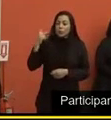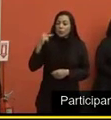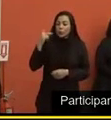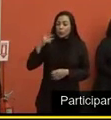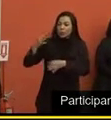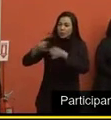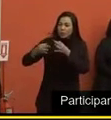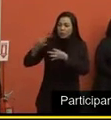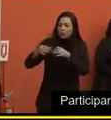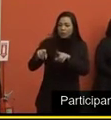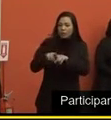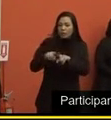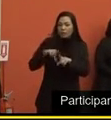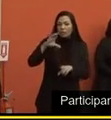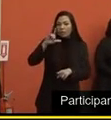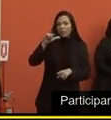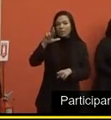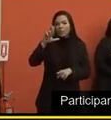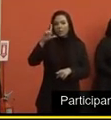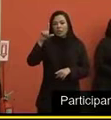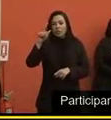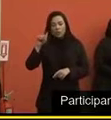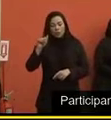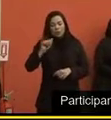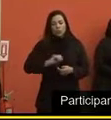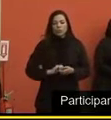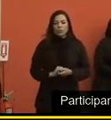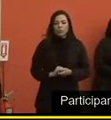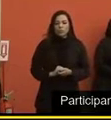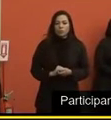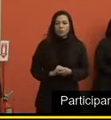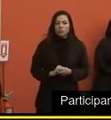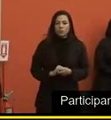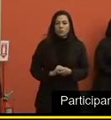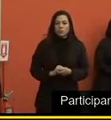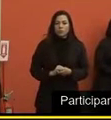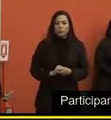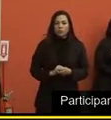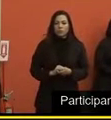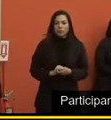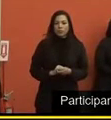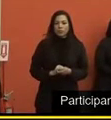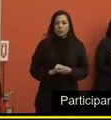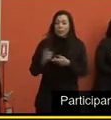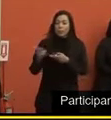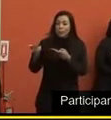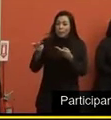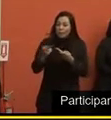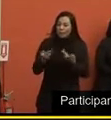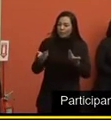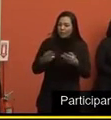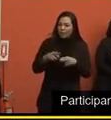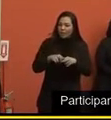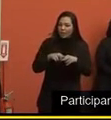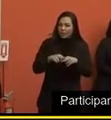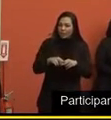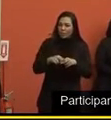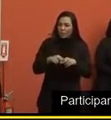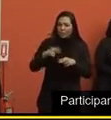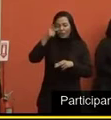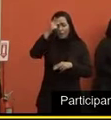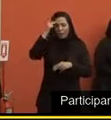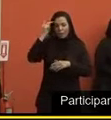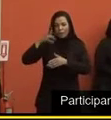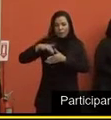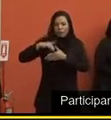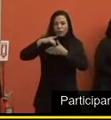Procuradora de Justiça Cláudia Maria Macedo Perligeiro dos Santos. Convidamos nesse momento o empossando